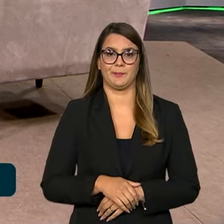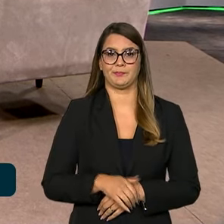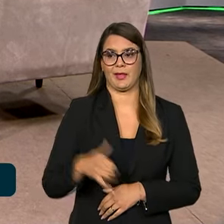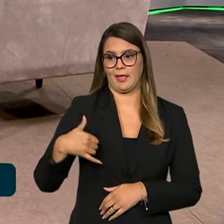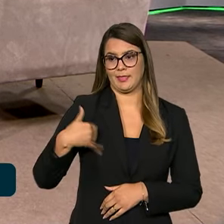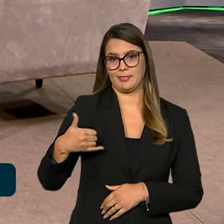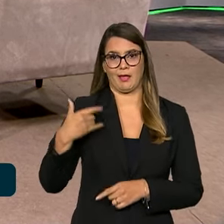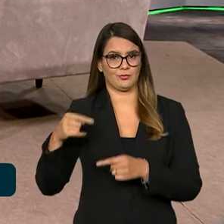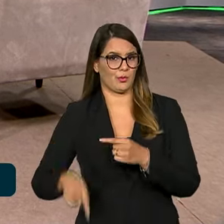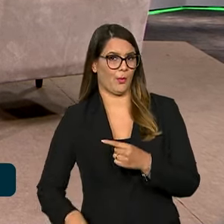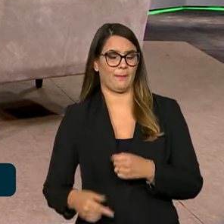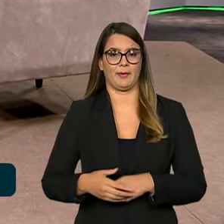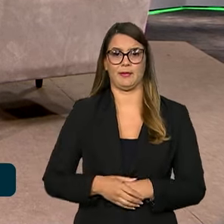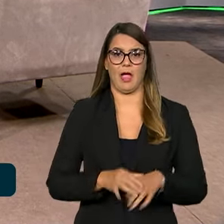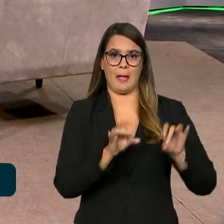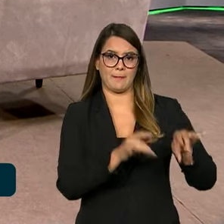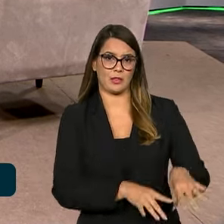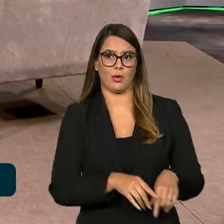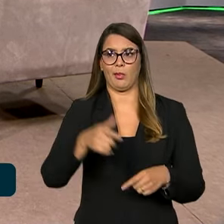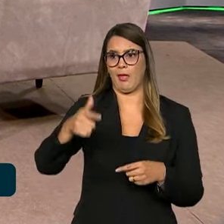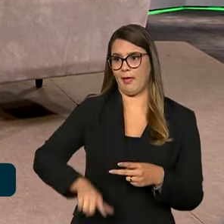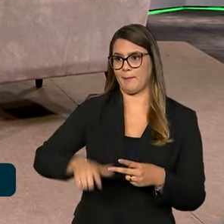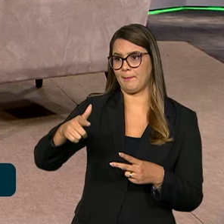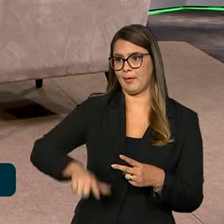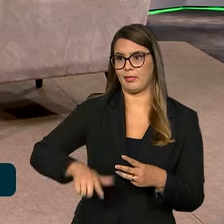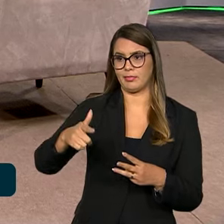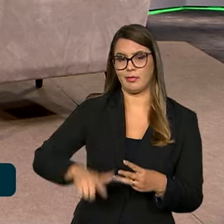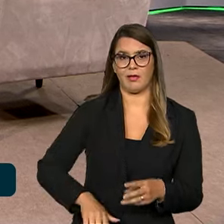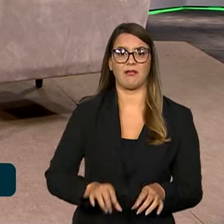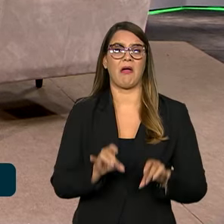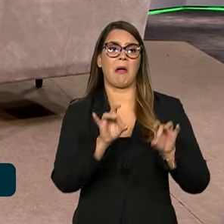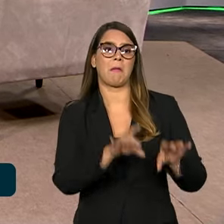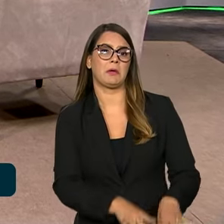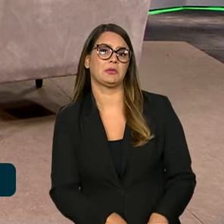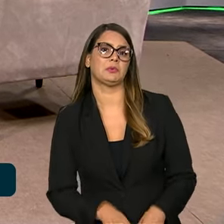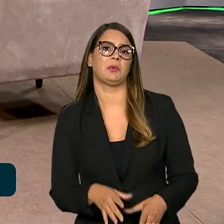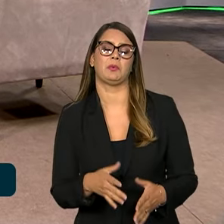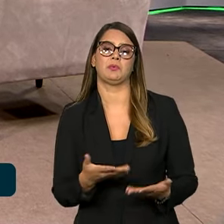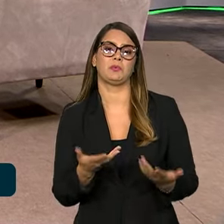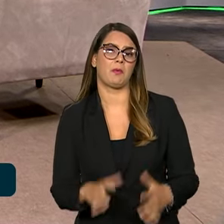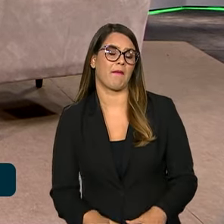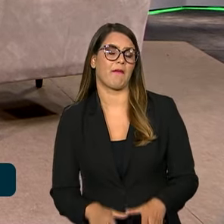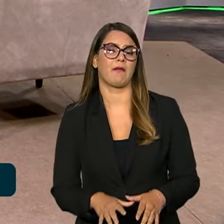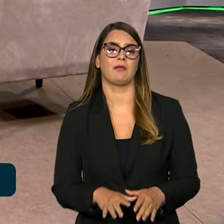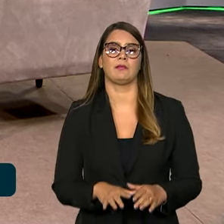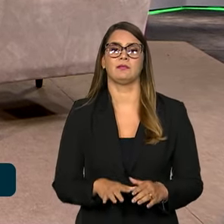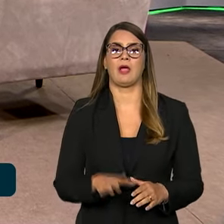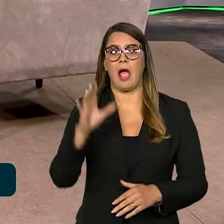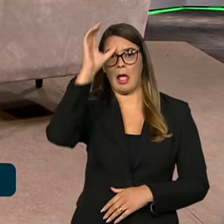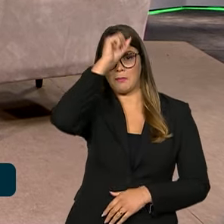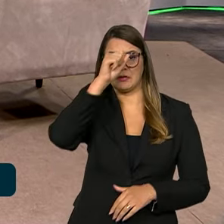série abandono repetência evasão eh baixos níveis